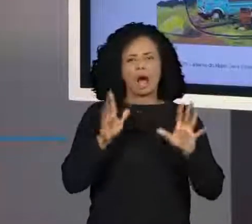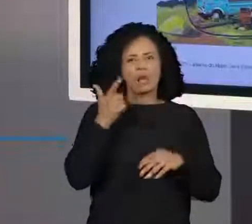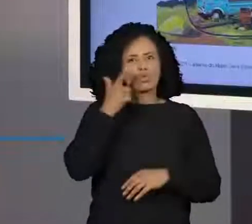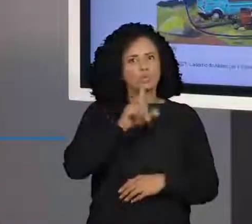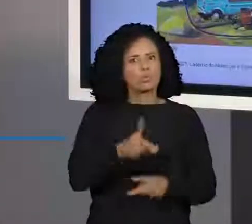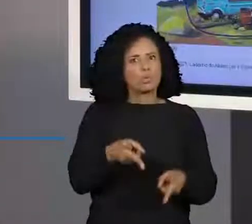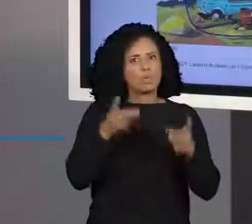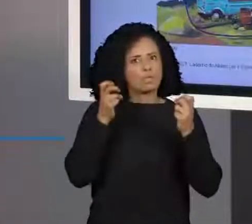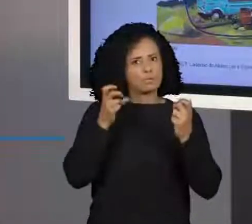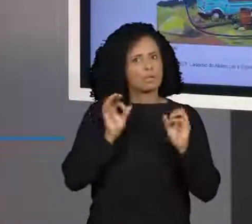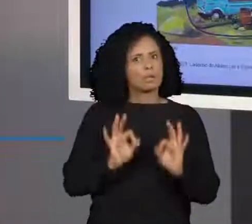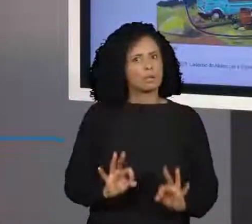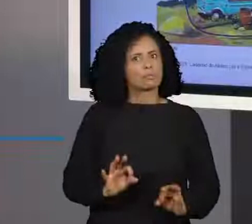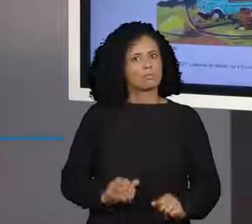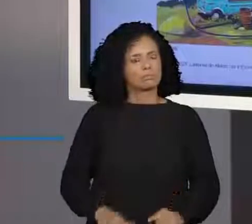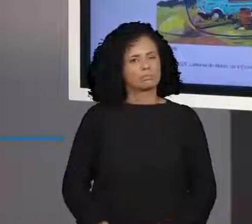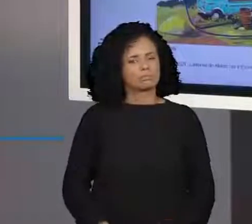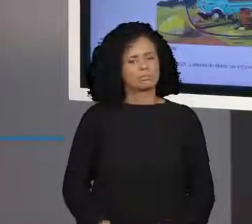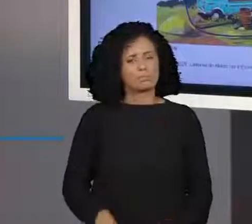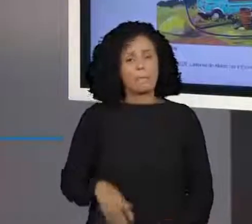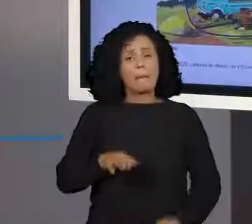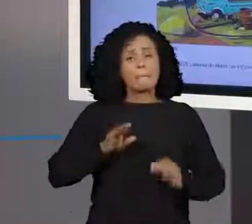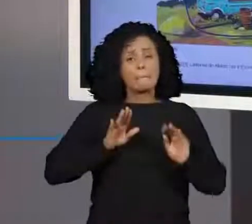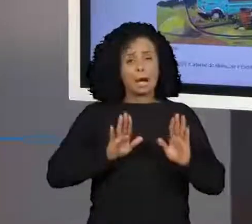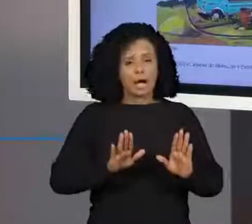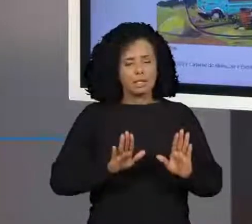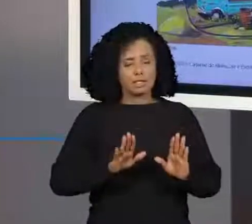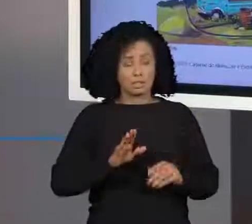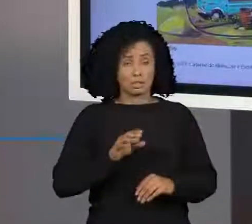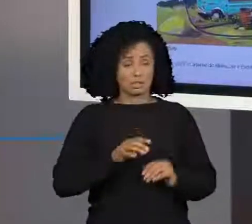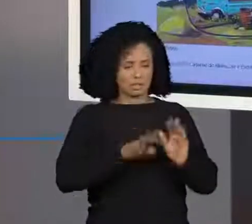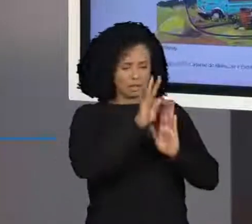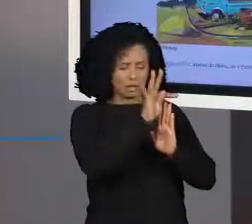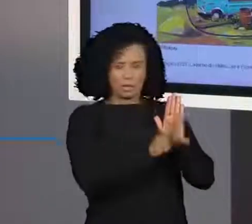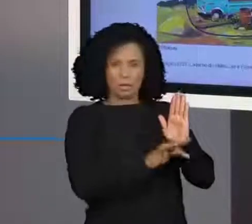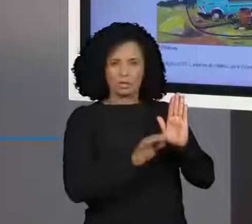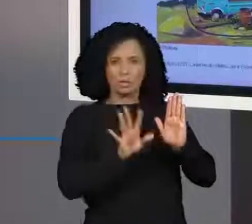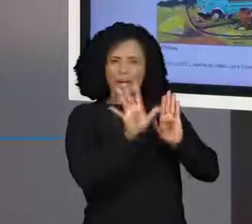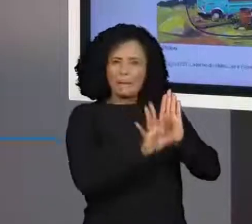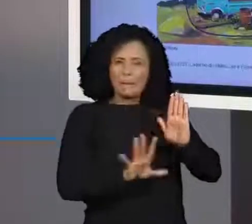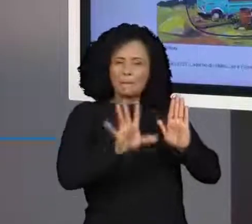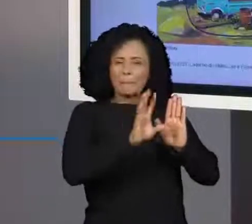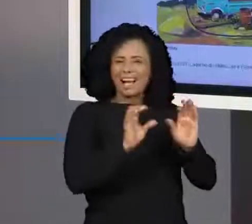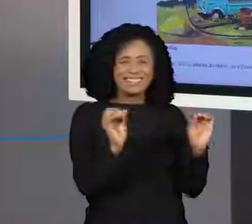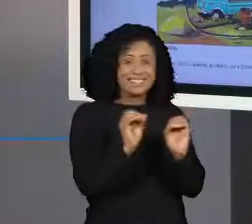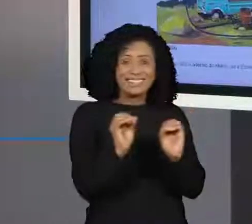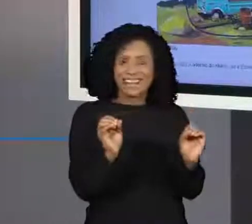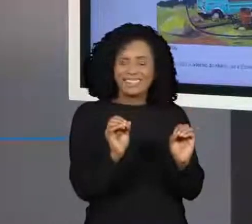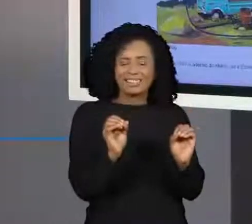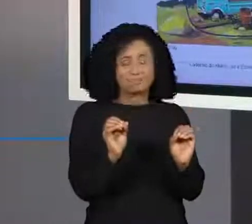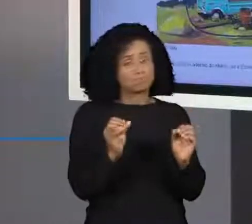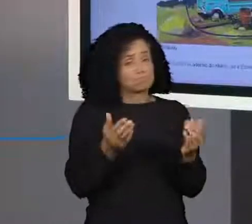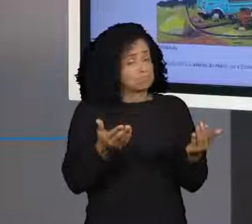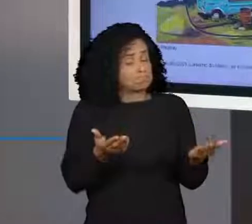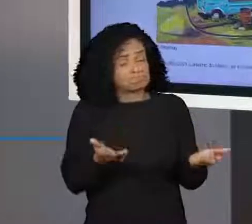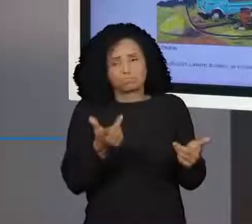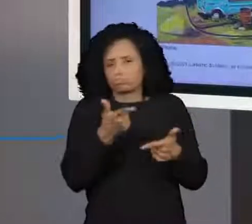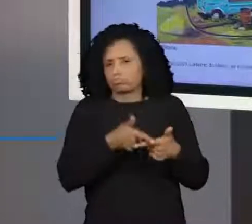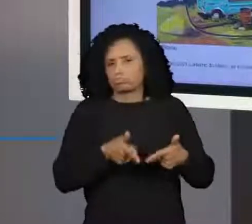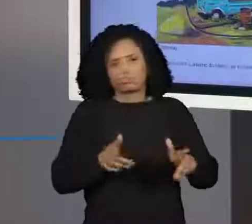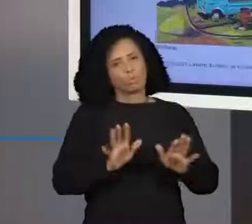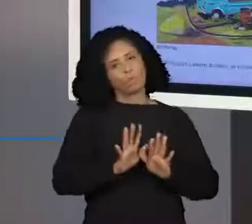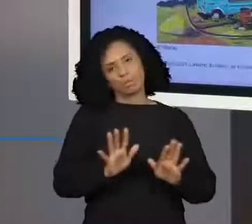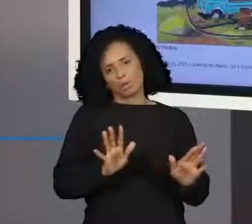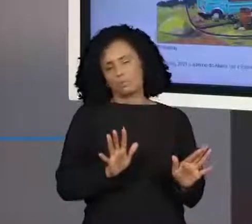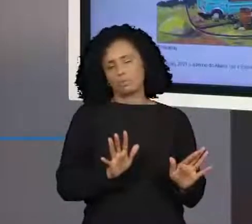a imagem. Porque o mais importante do texto científico é o próprio texto e como ele é conduzido.